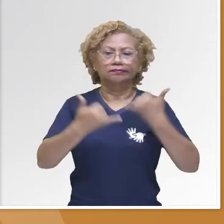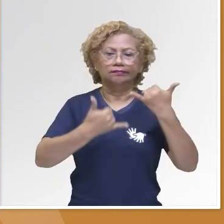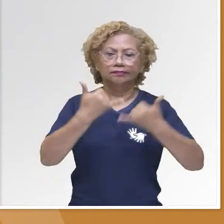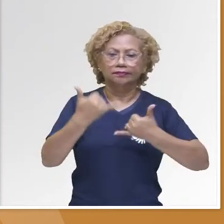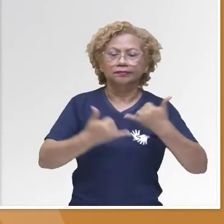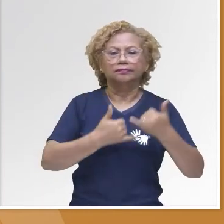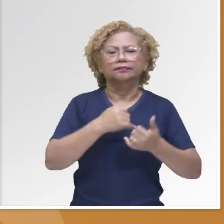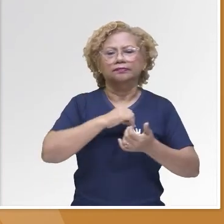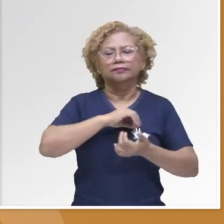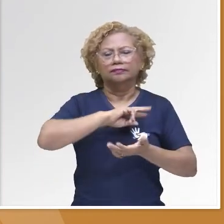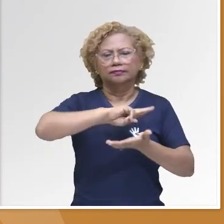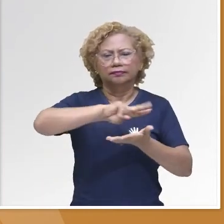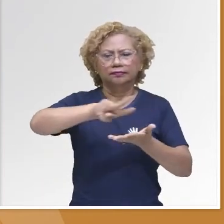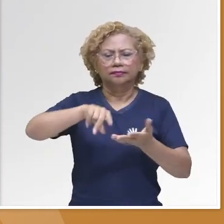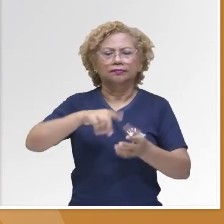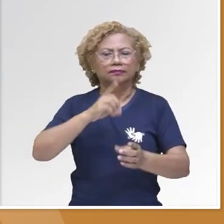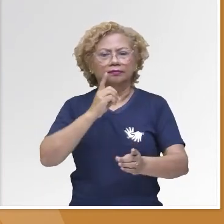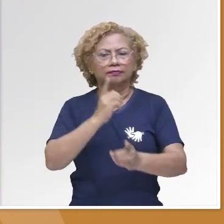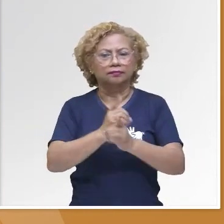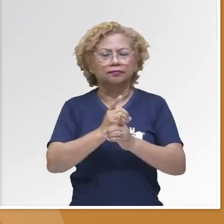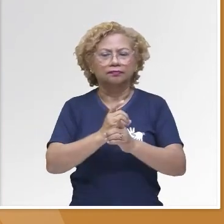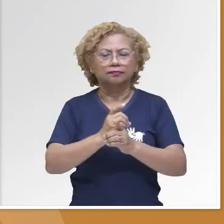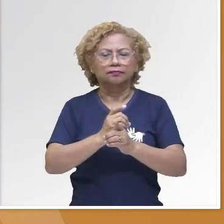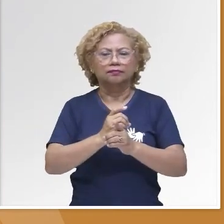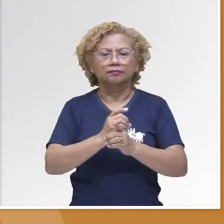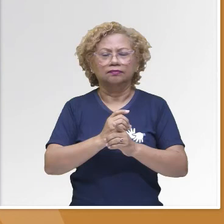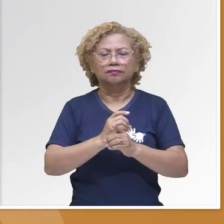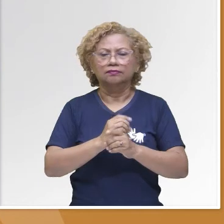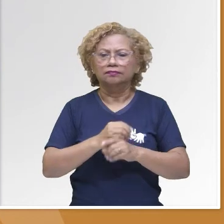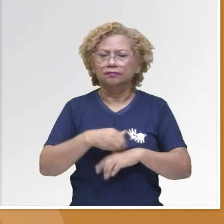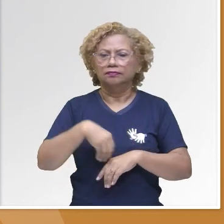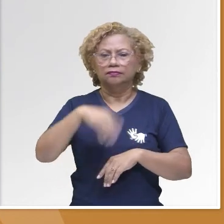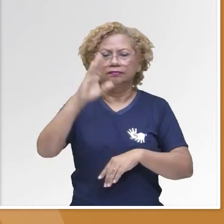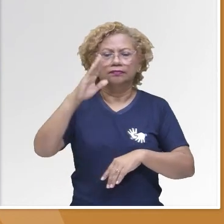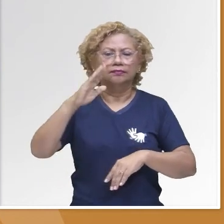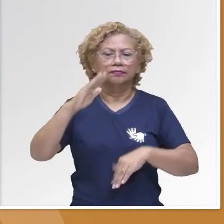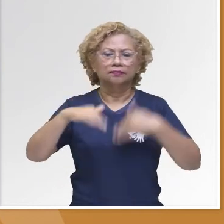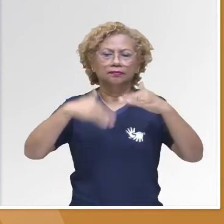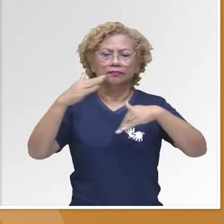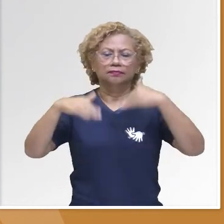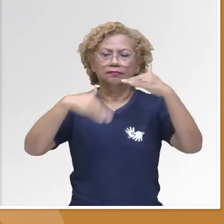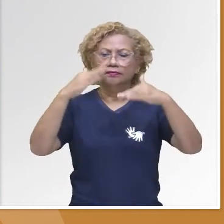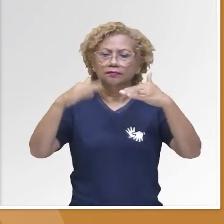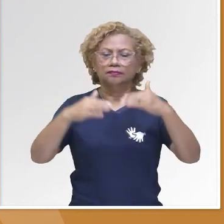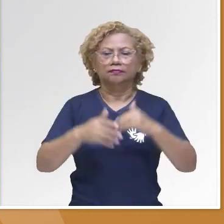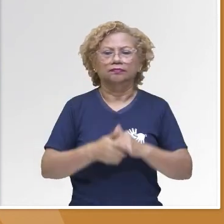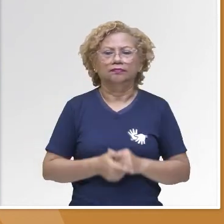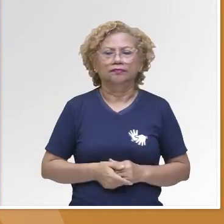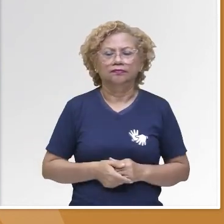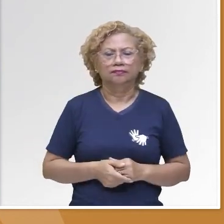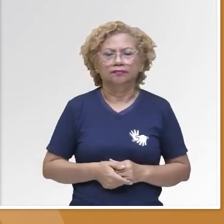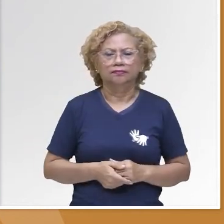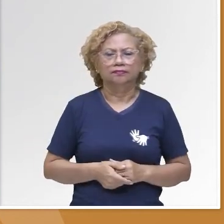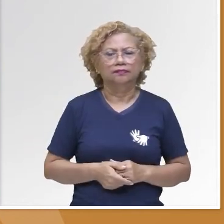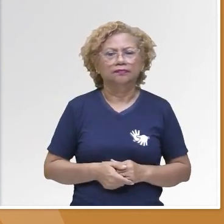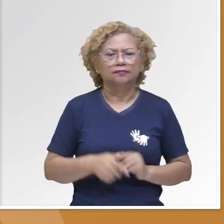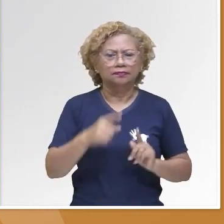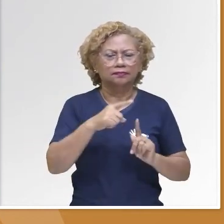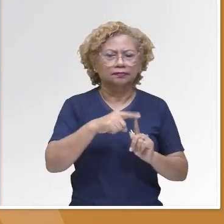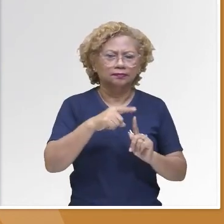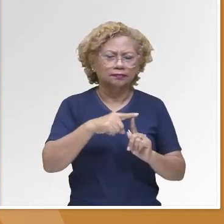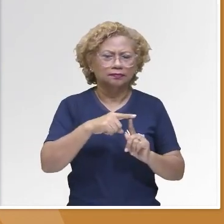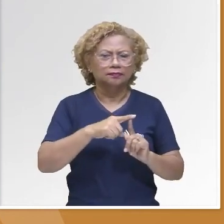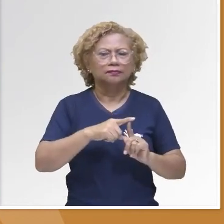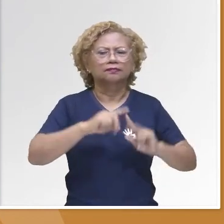encontra um maior desenvolvimento industrial, seja ela de construção naval, petroquímica,